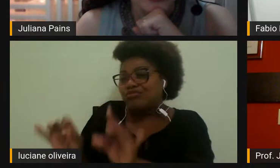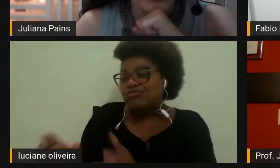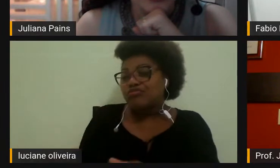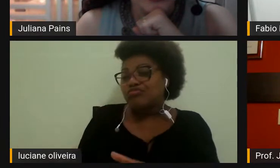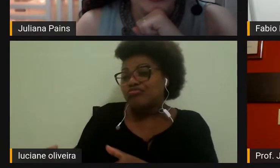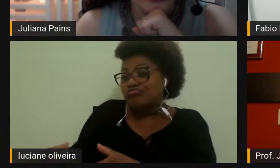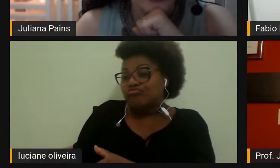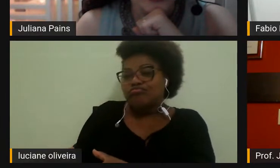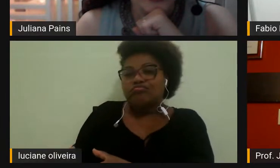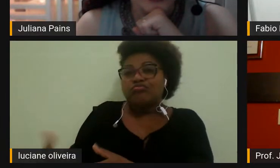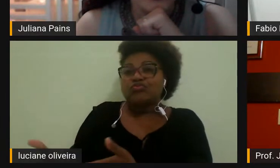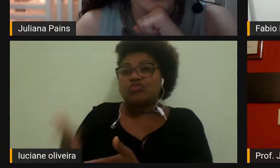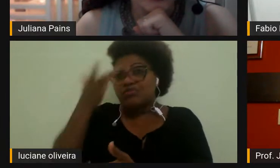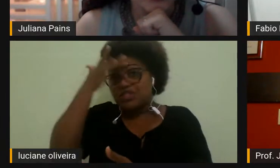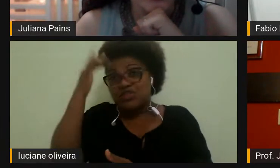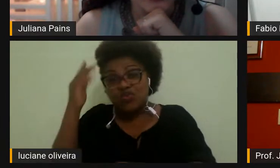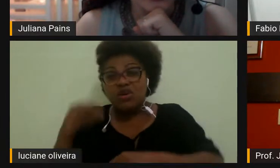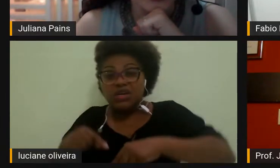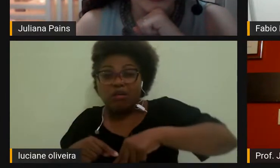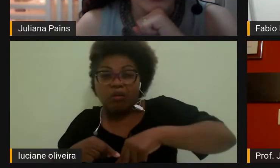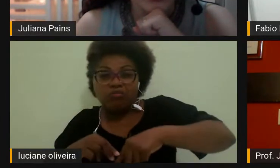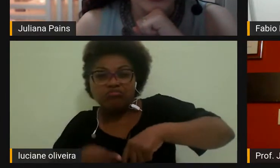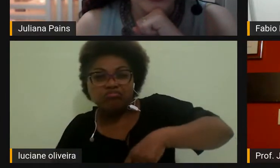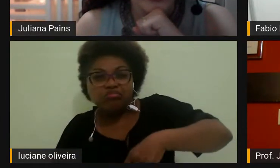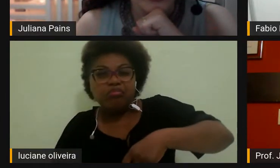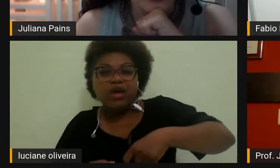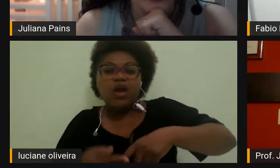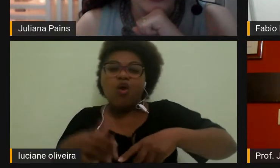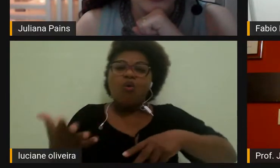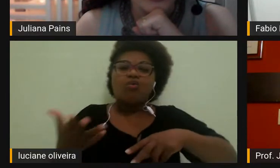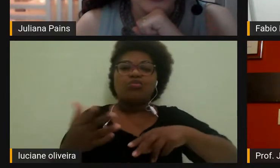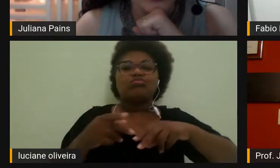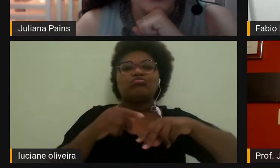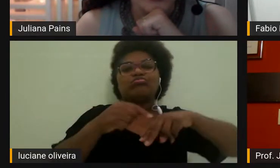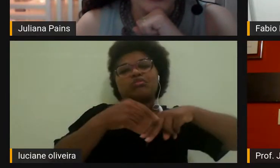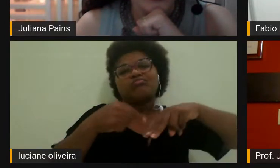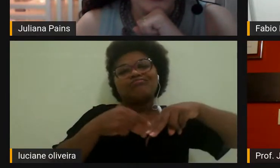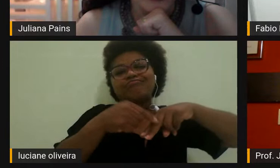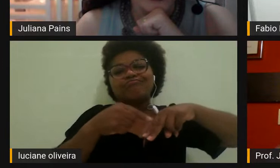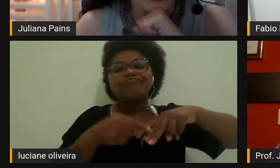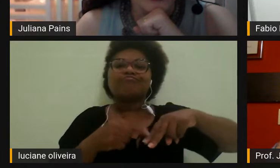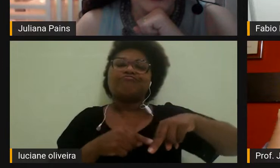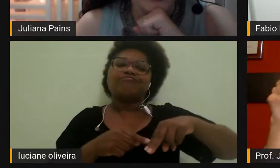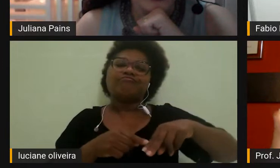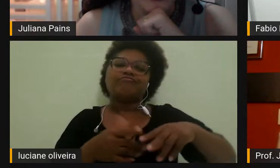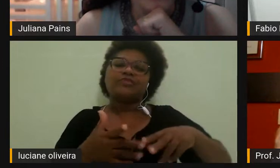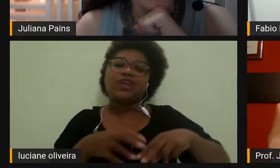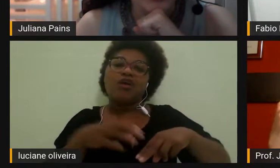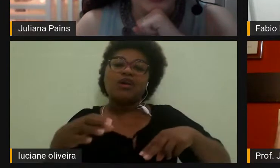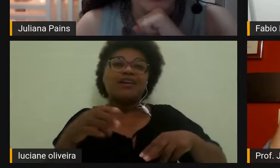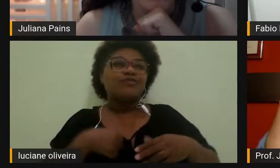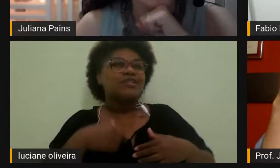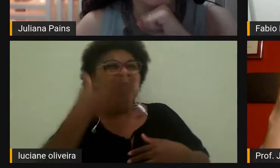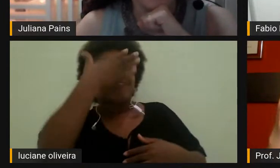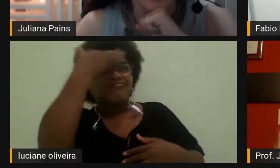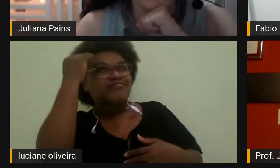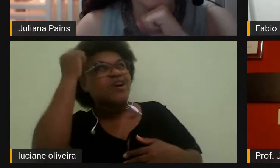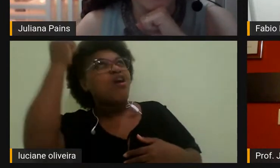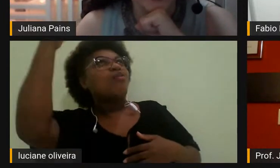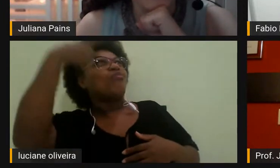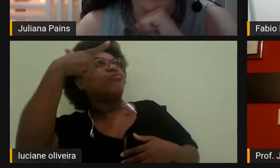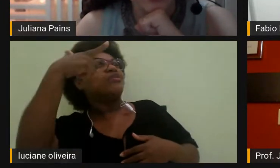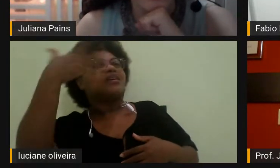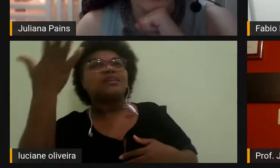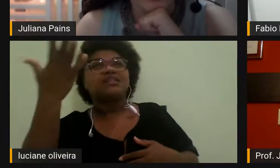não é você é torcer o pé tá com sua Perna engessada Você não tem uma tu esqueceu a luz ligada você volta a